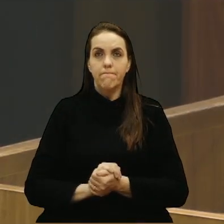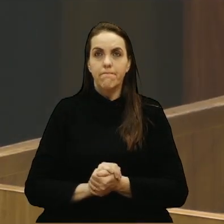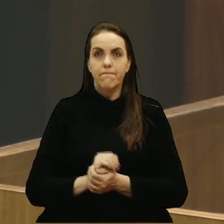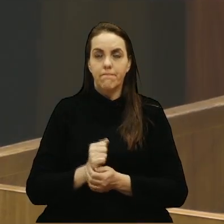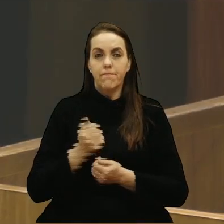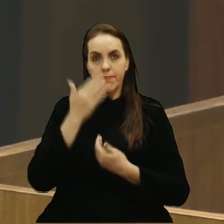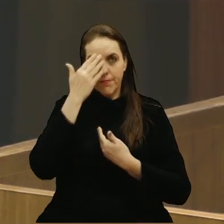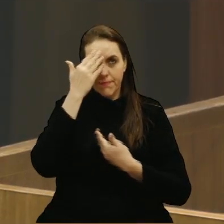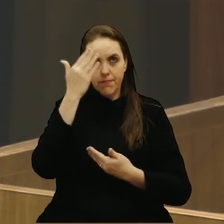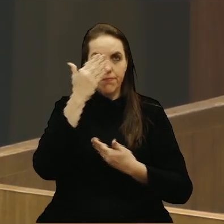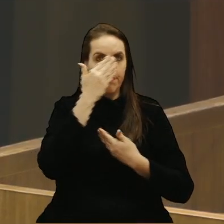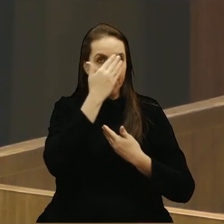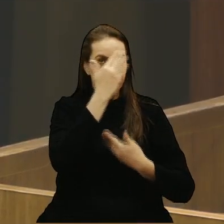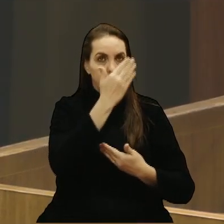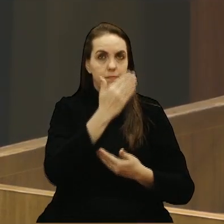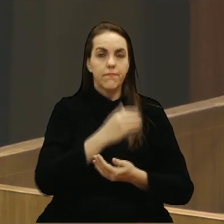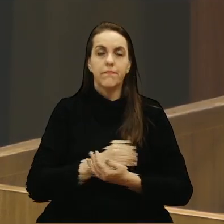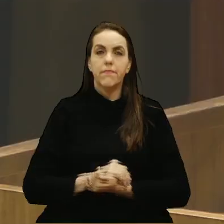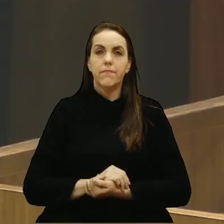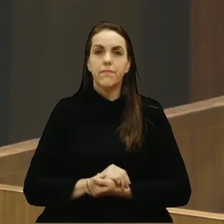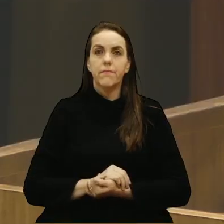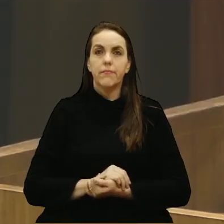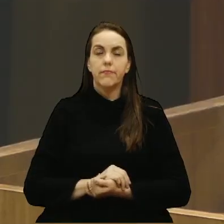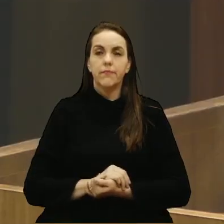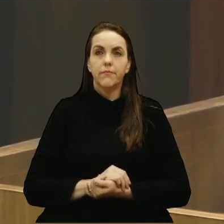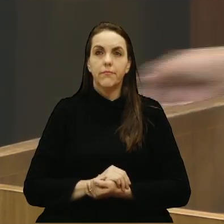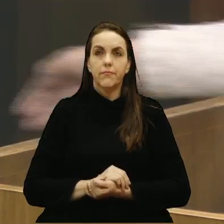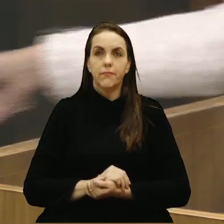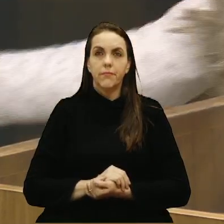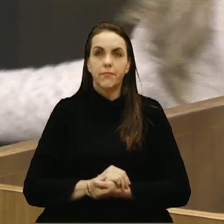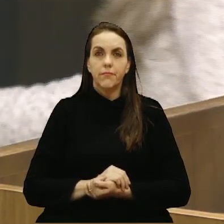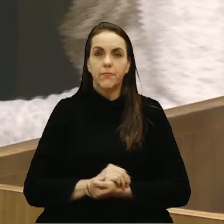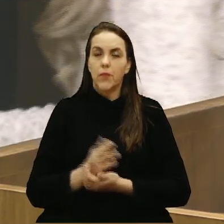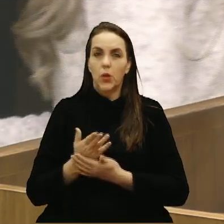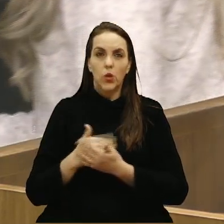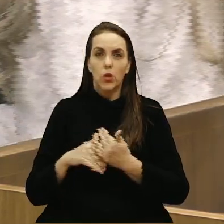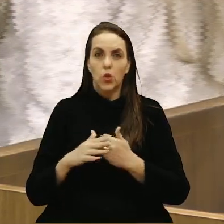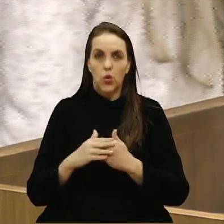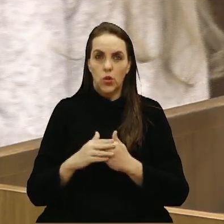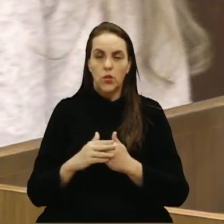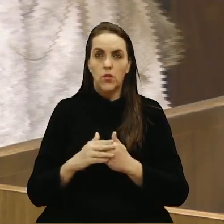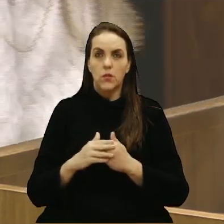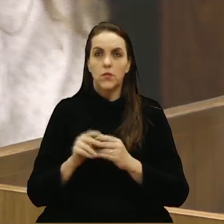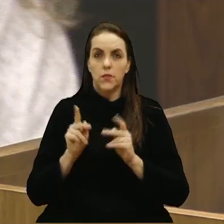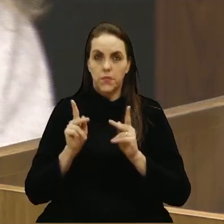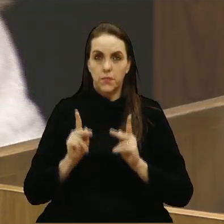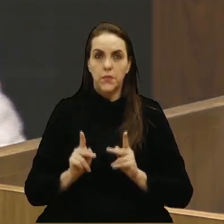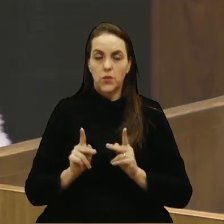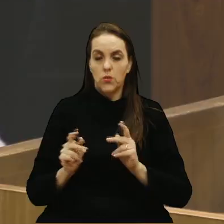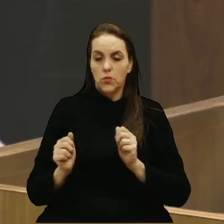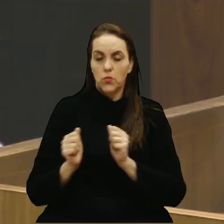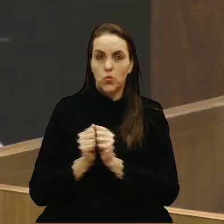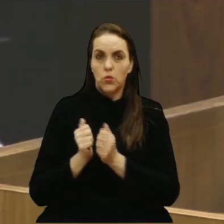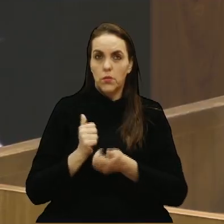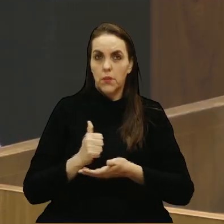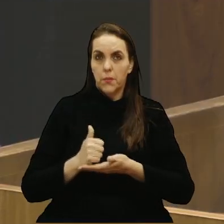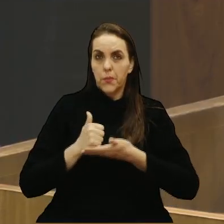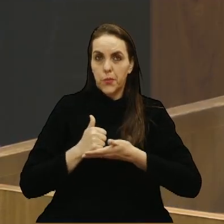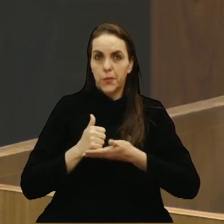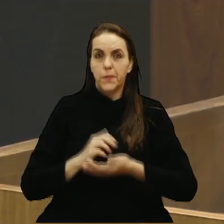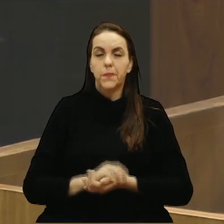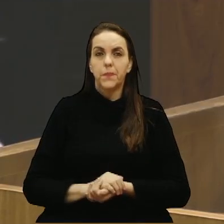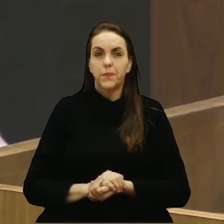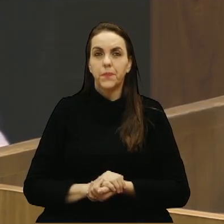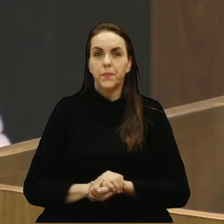devidos agradecimentos a todos aqueles que estiveram no meu lado,